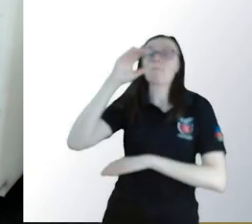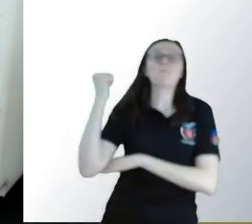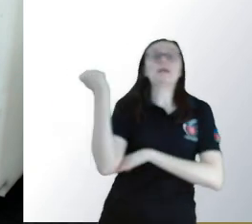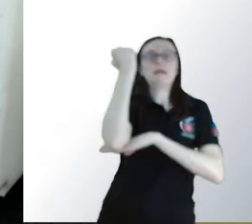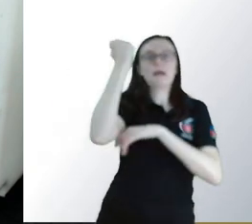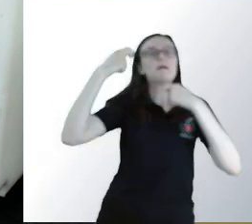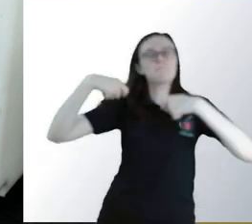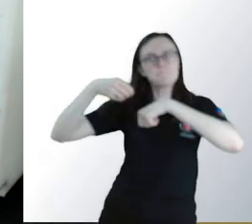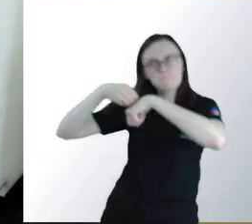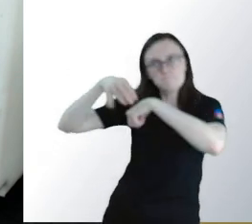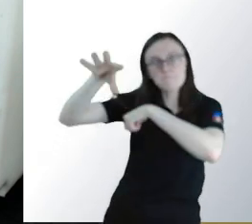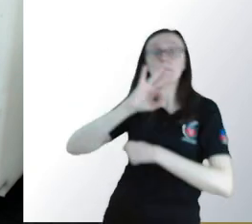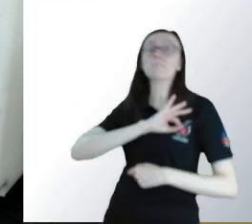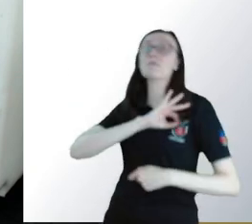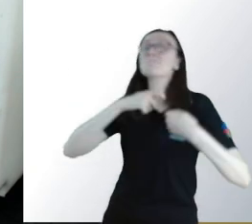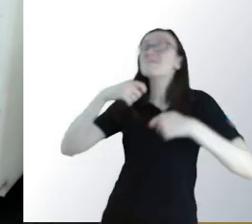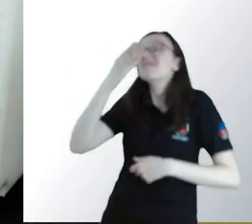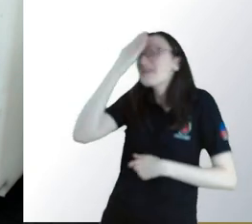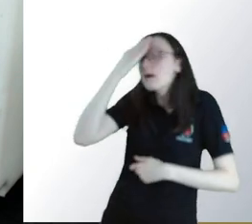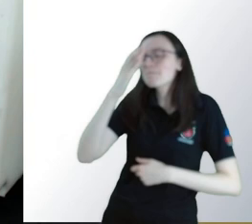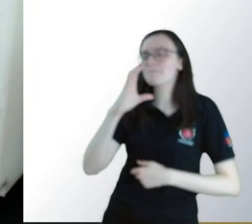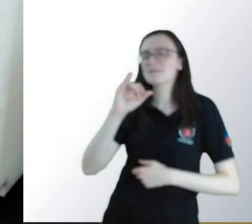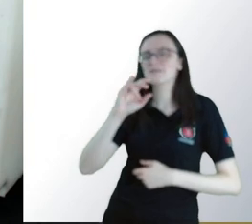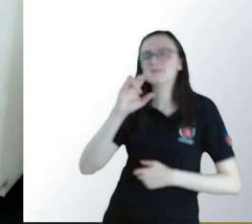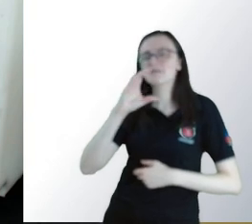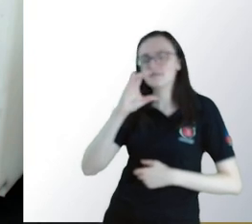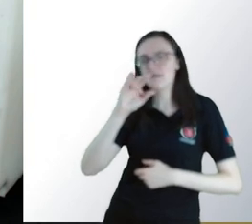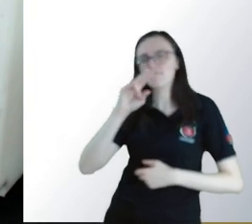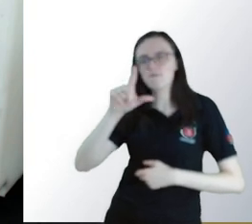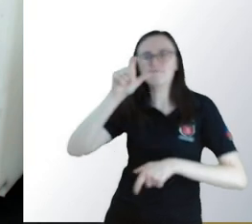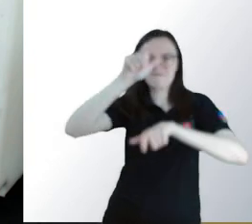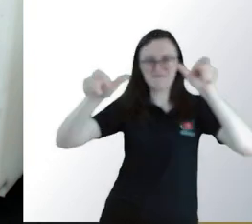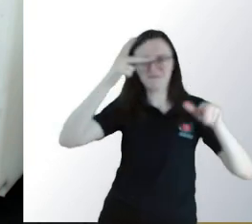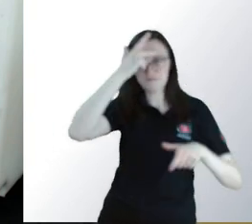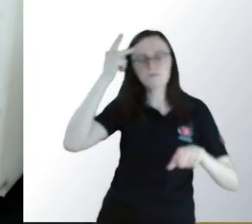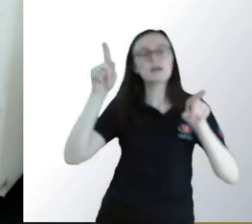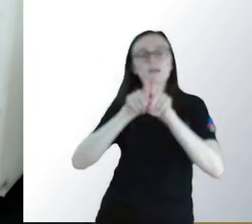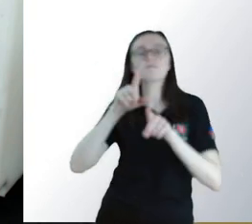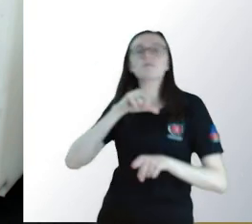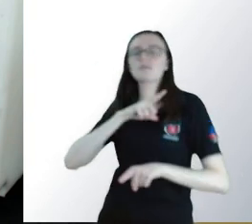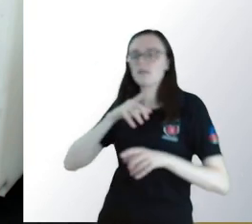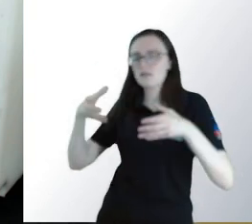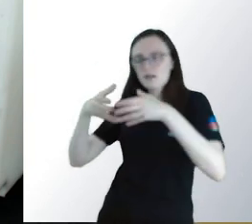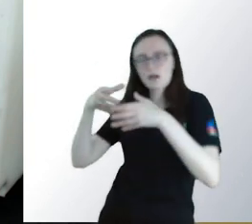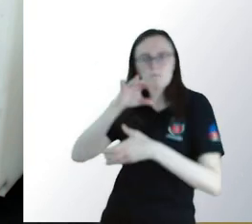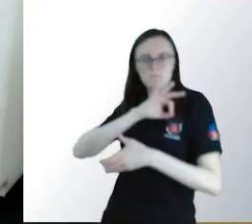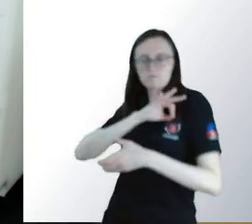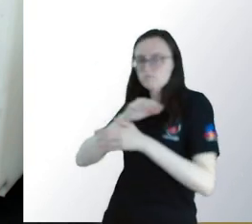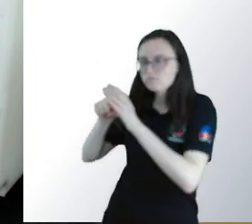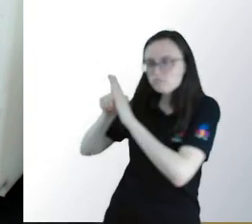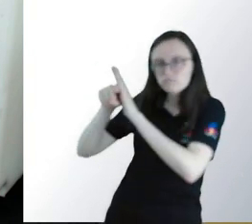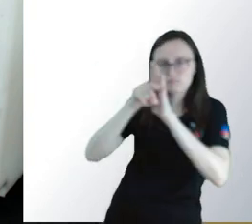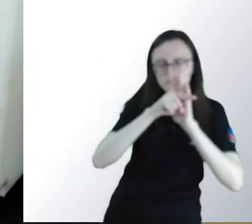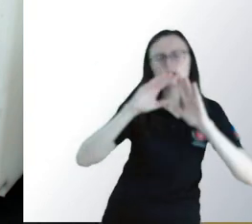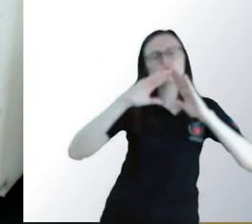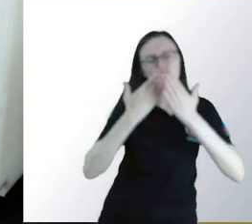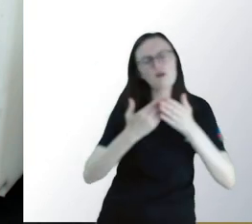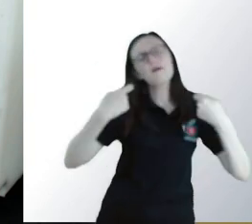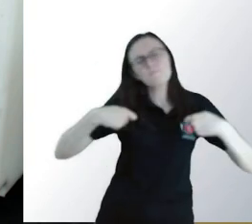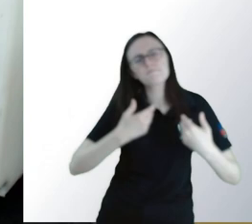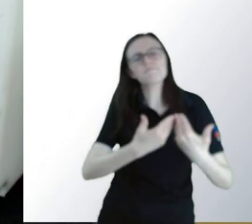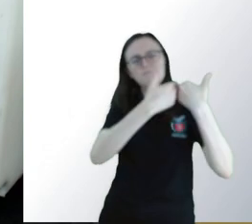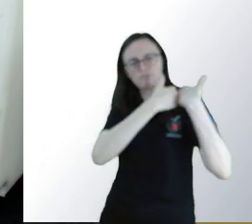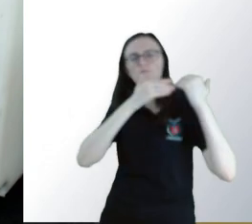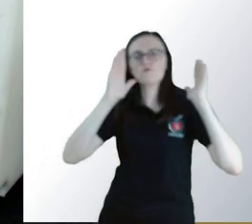encaminhada ao conhecimento, né, da Polícia Civil, que é a Polícia Judiciária que faz essa parte da investigação. É claro que a escola, ela tem a obrigatoriedade,